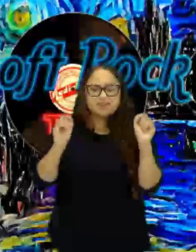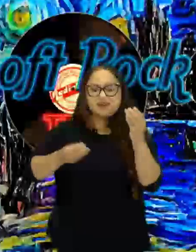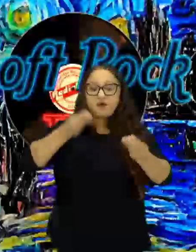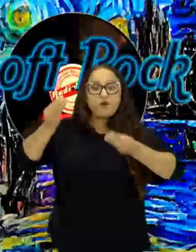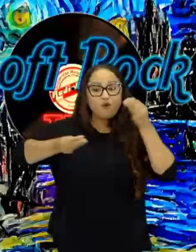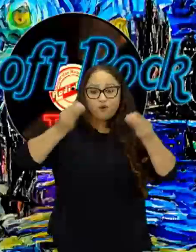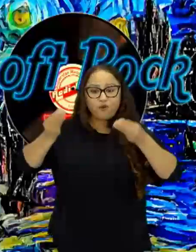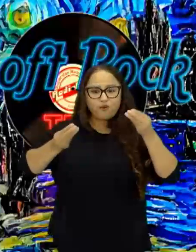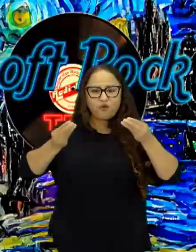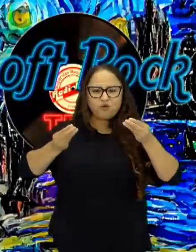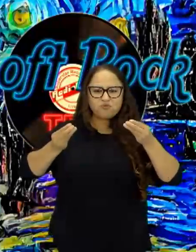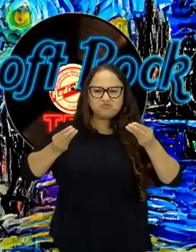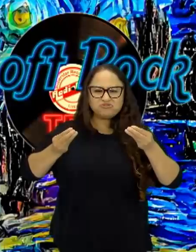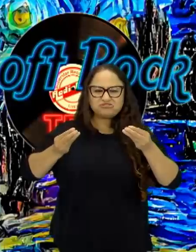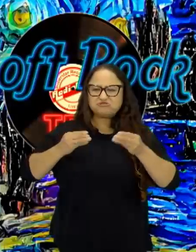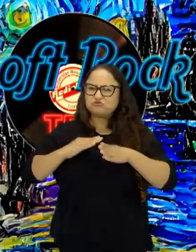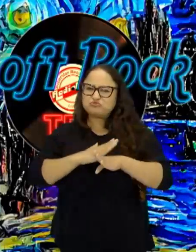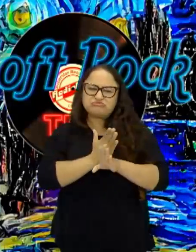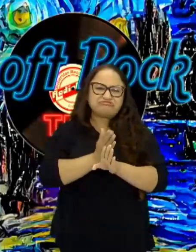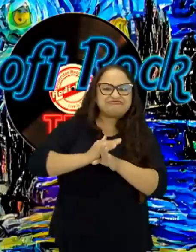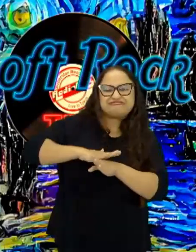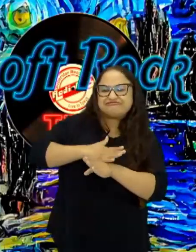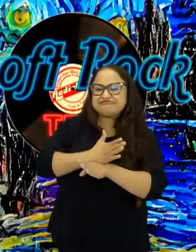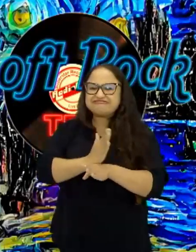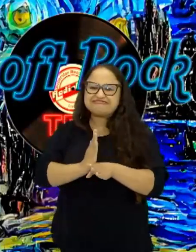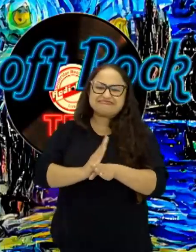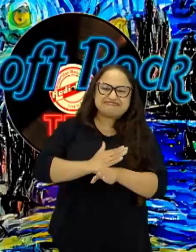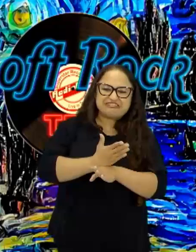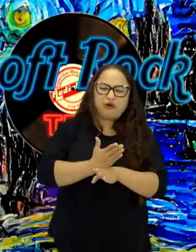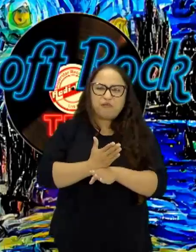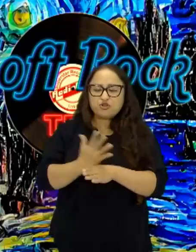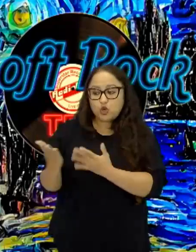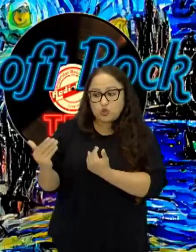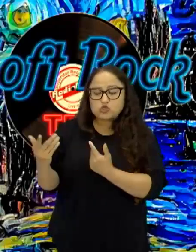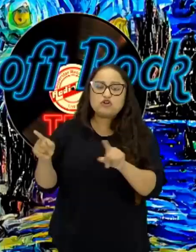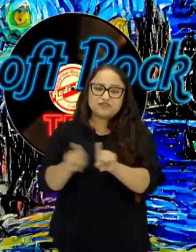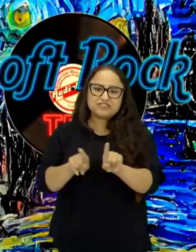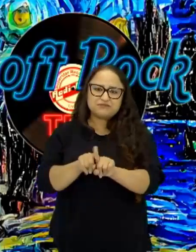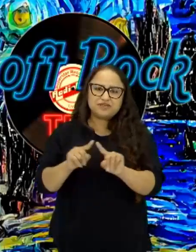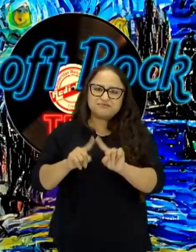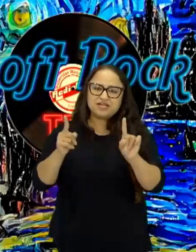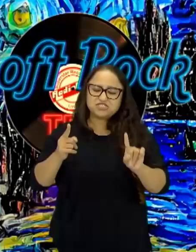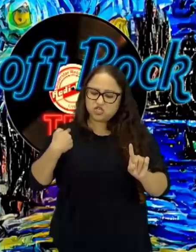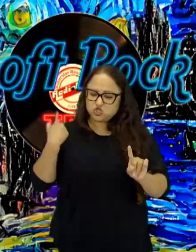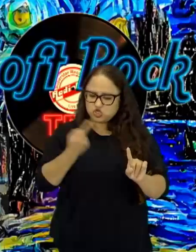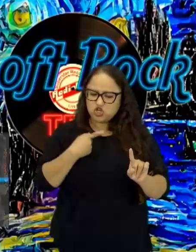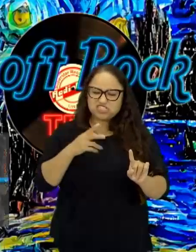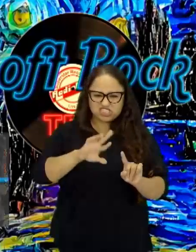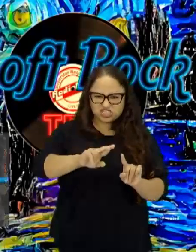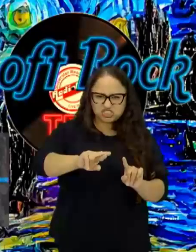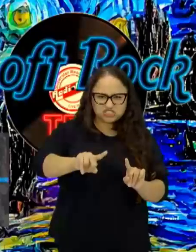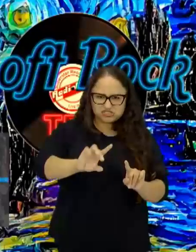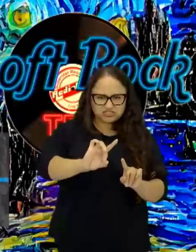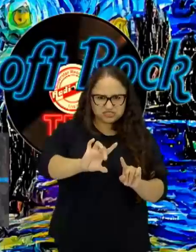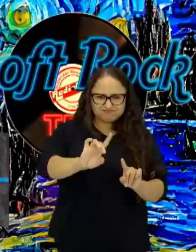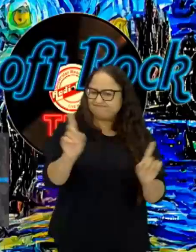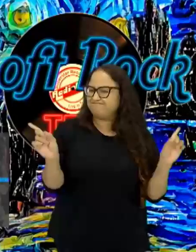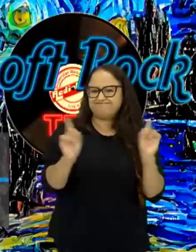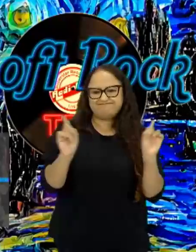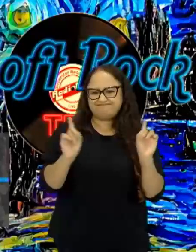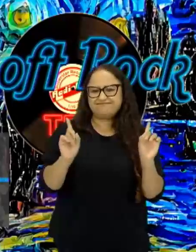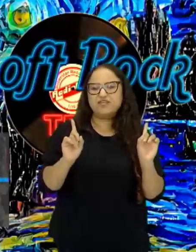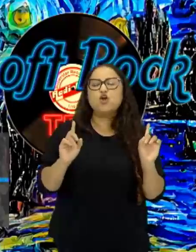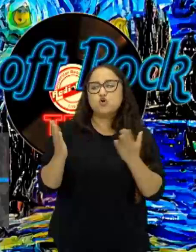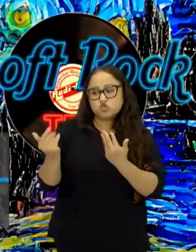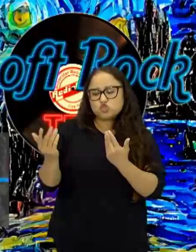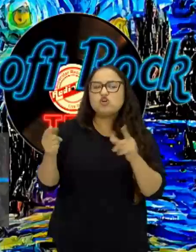coisas incomodam o adolescente também, né? A gente pensa que só incomoda a gente, mas o estudante adolescente ali está acompanhando as notícias, ele também está sendo incomodado, ele também está